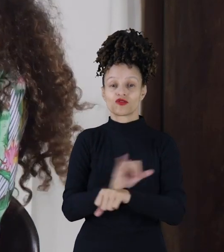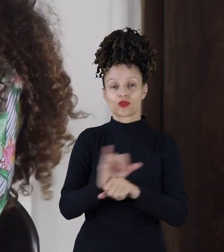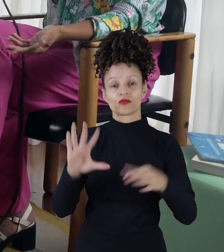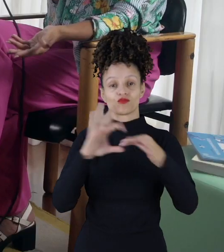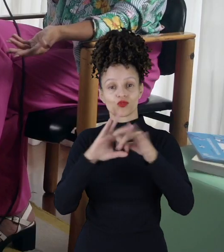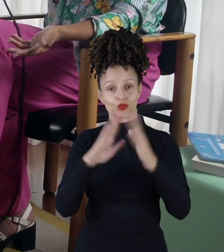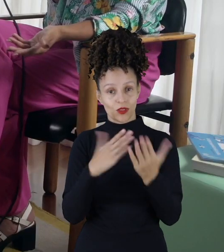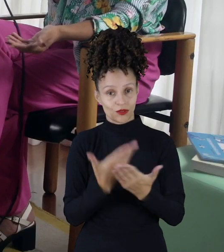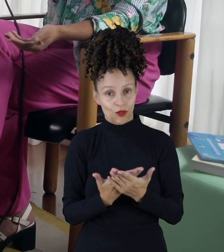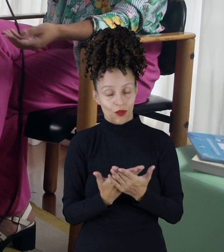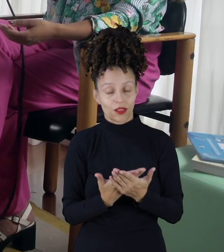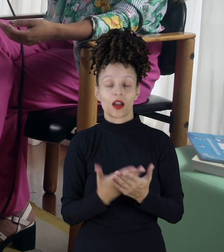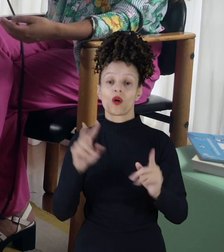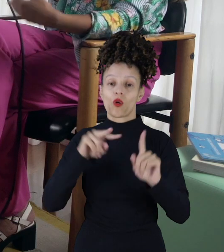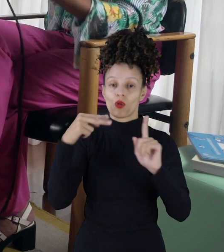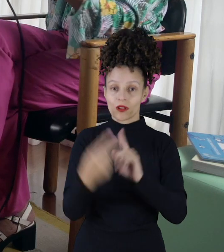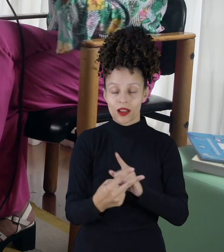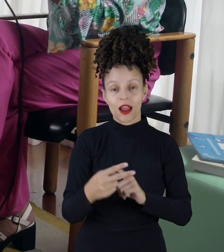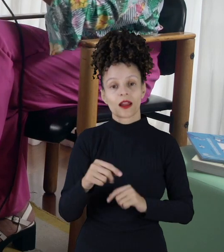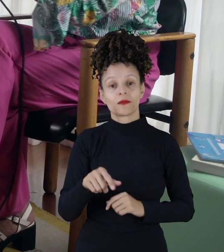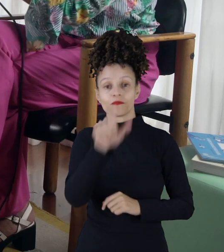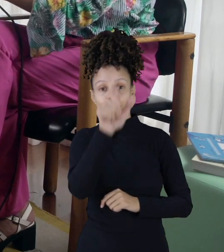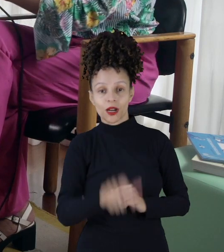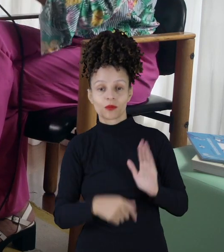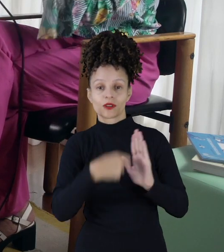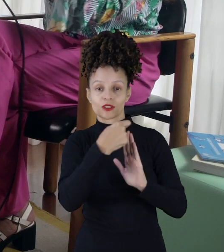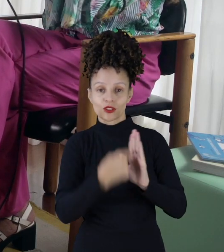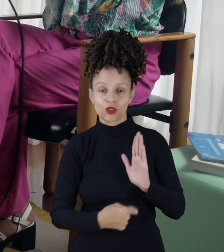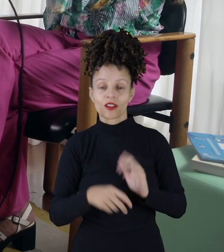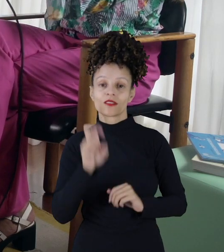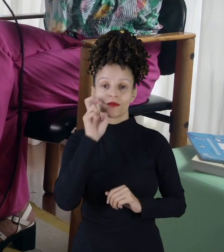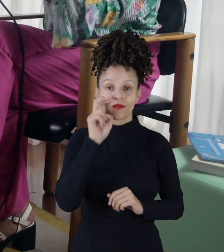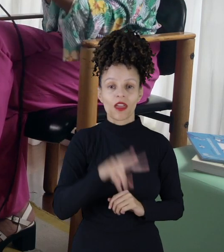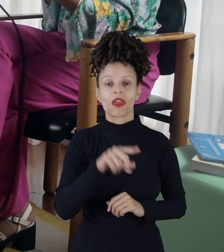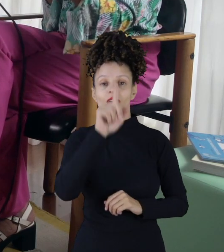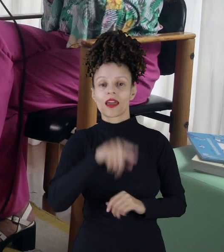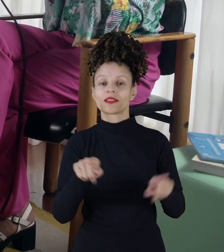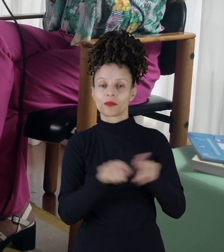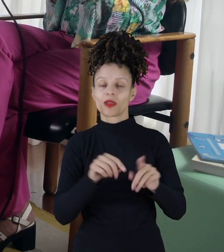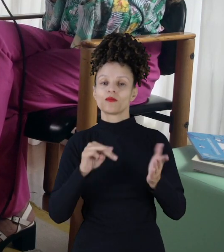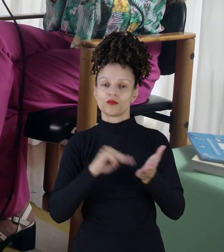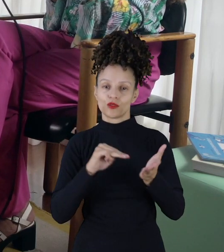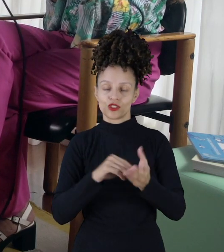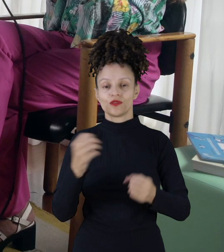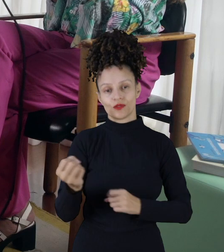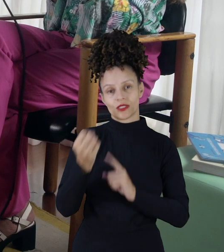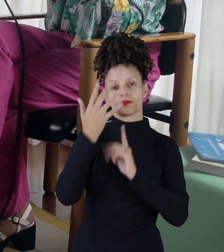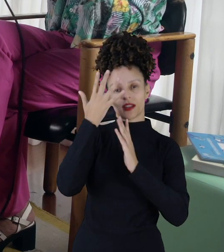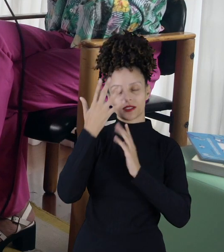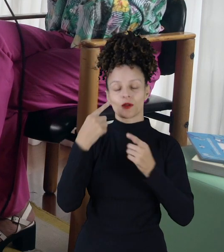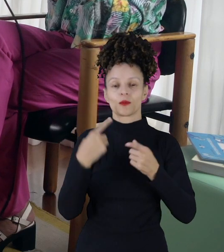estar circulando entre as escolas. Olhar para uma escritora, ver elas, é também motivo